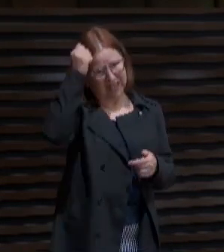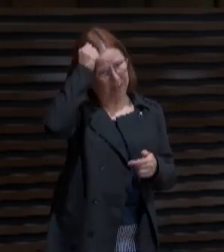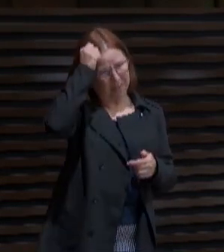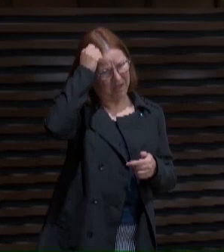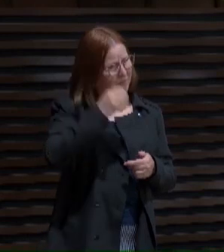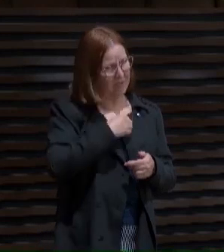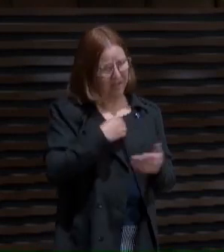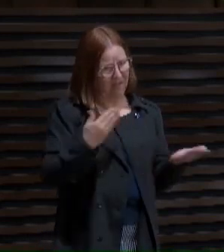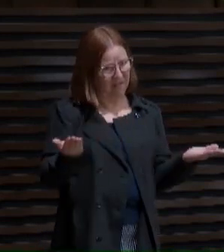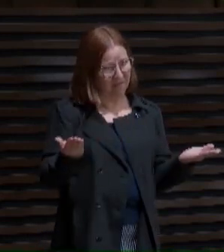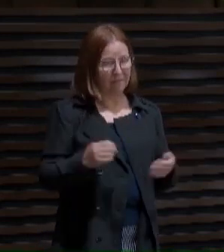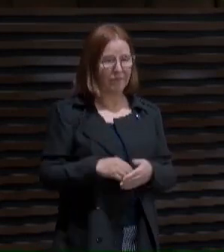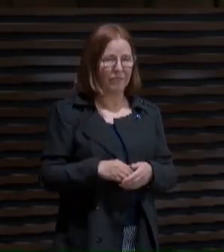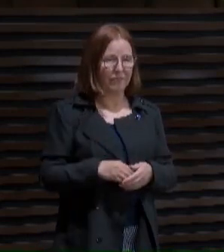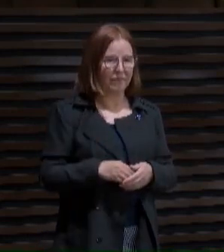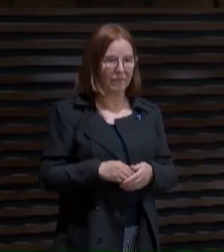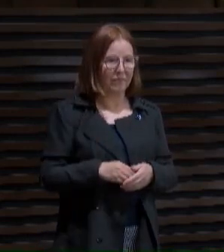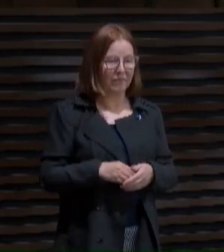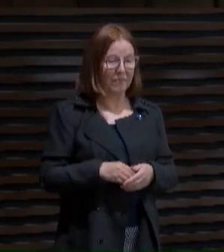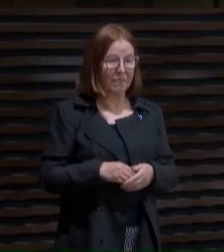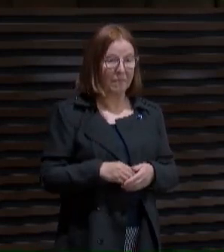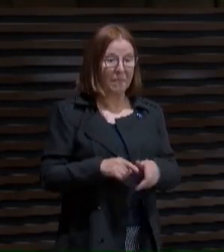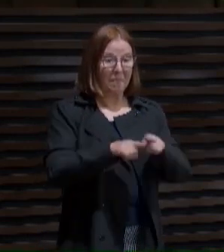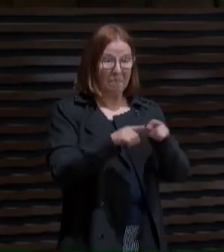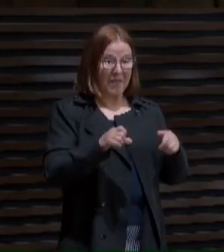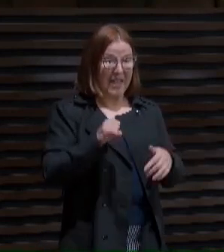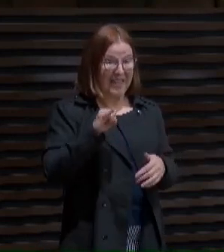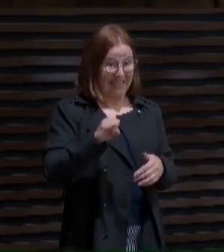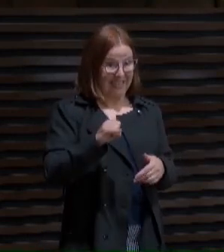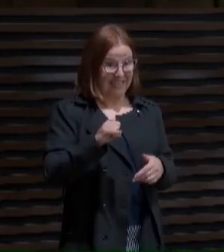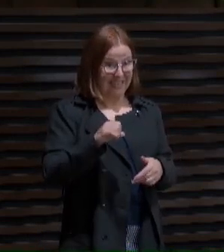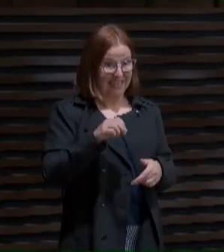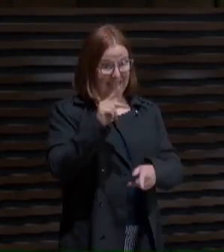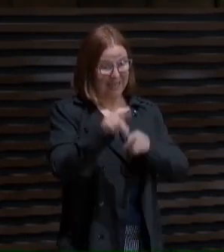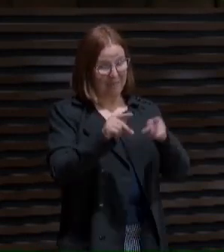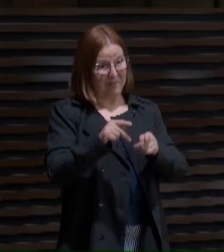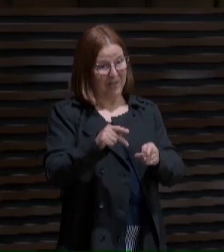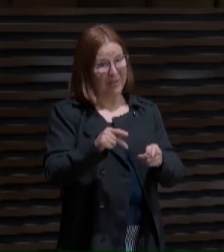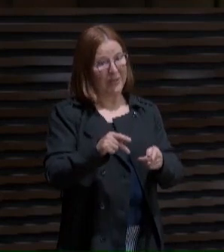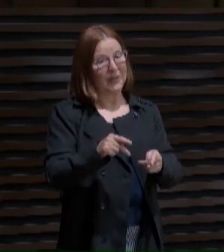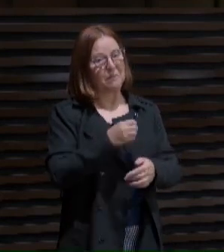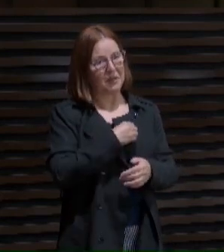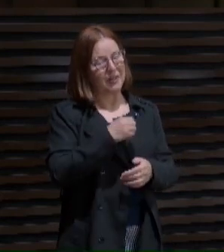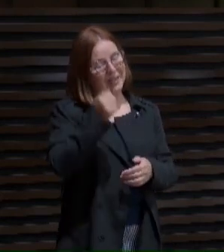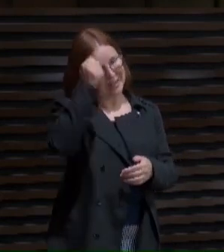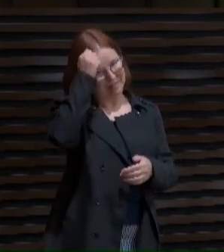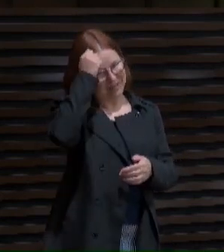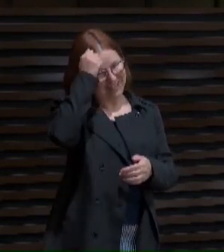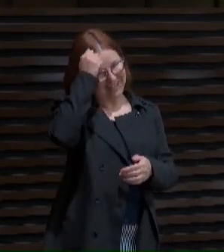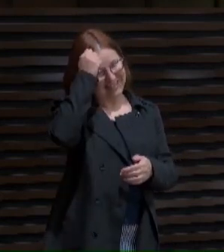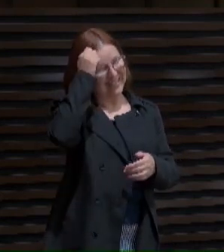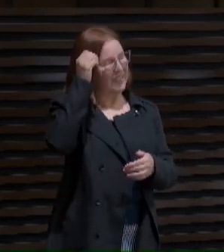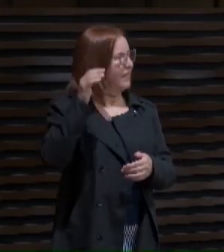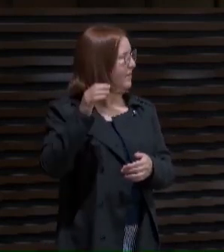Quando pecadores arrependidos reconhecem seus pecados, eu vou ler a referência, depois nós